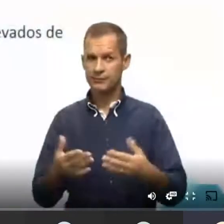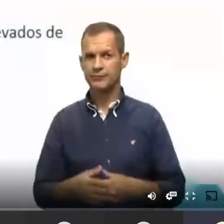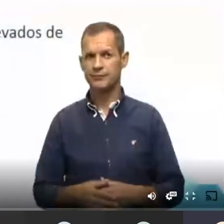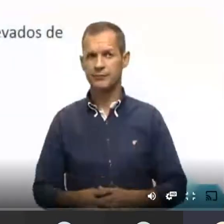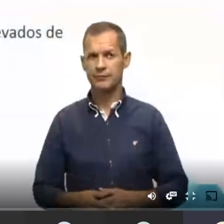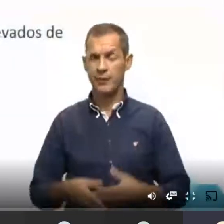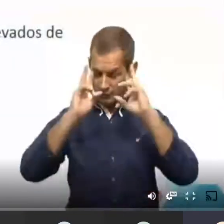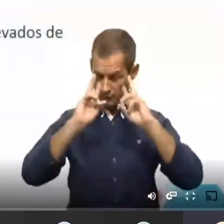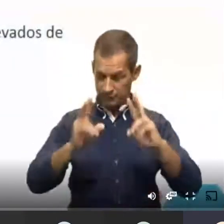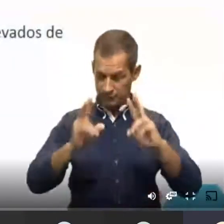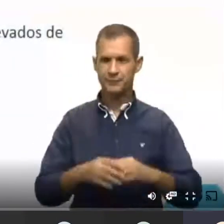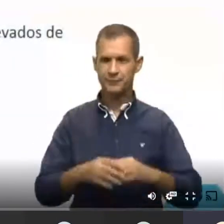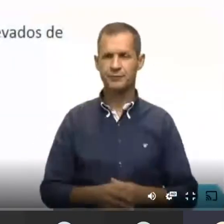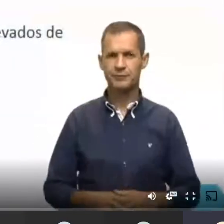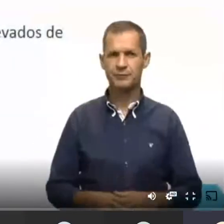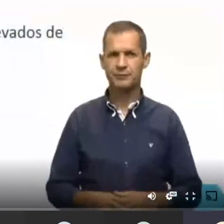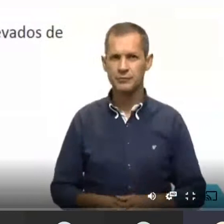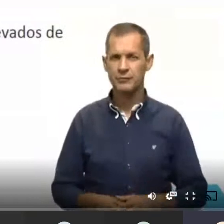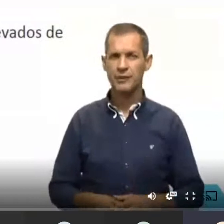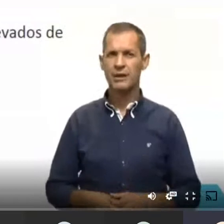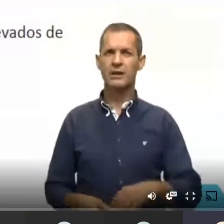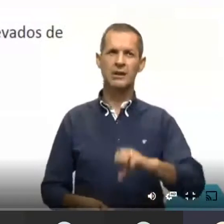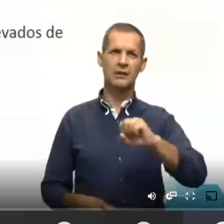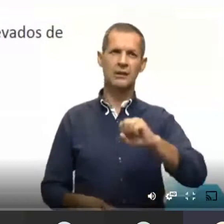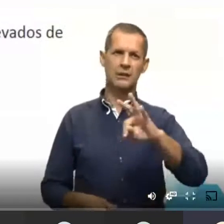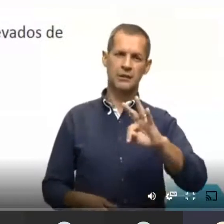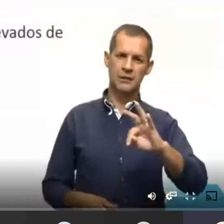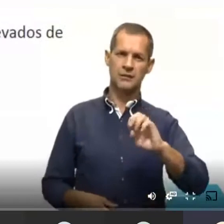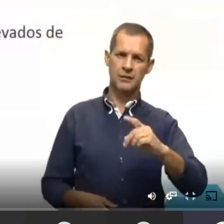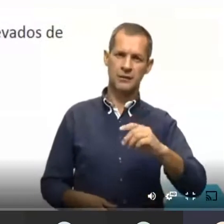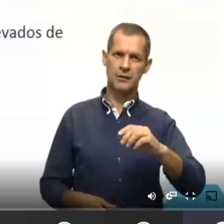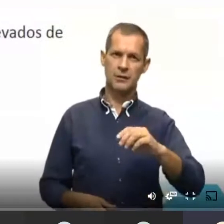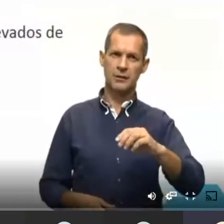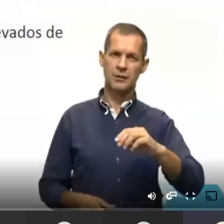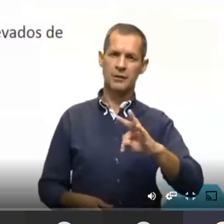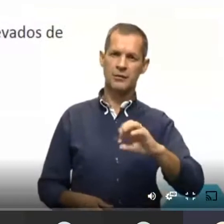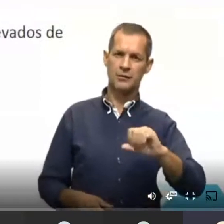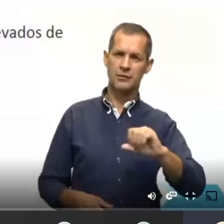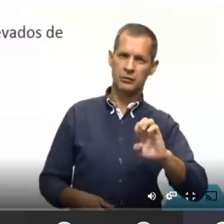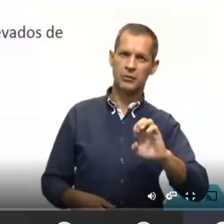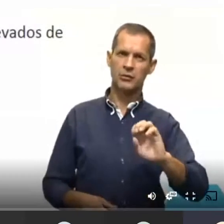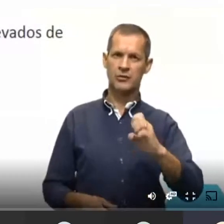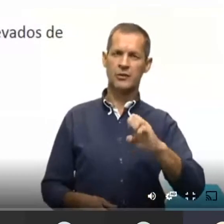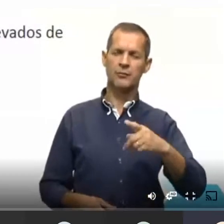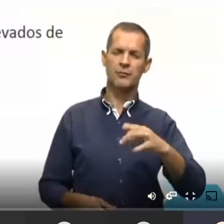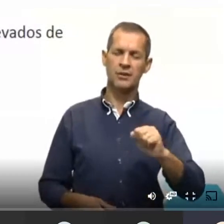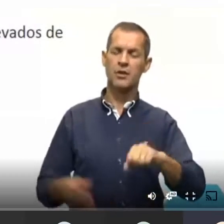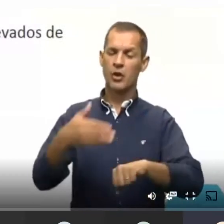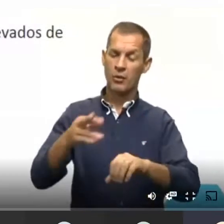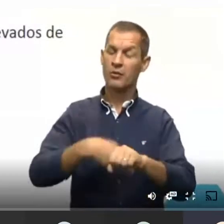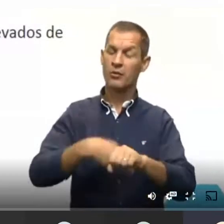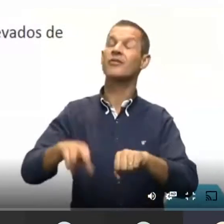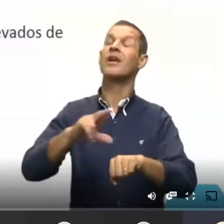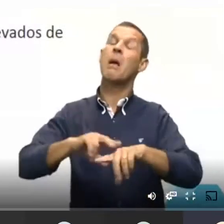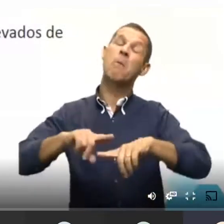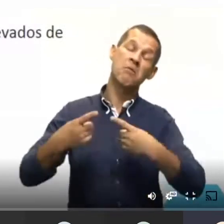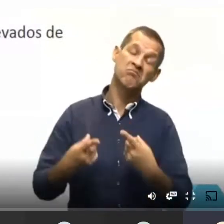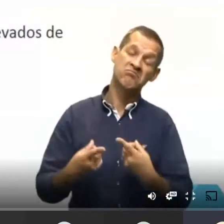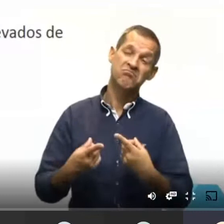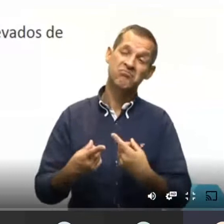dar continuidade. A esteatose hepática em si é uma lesão reversível,